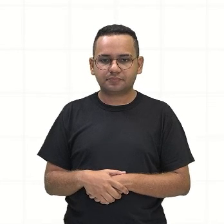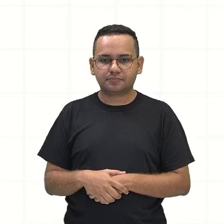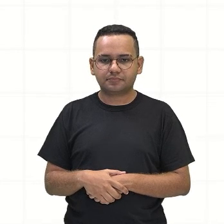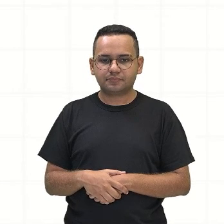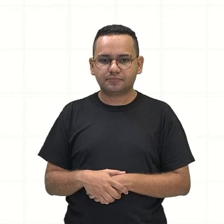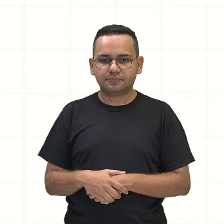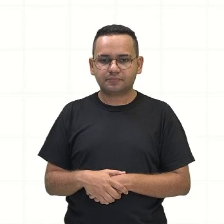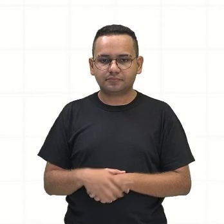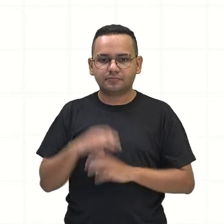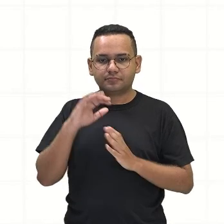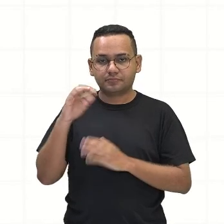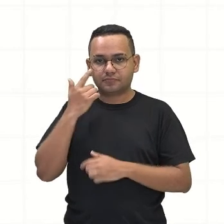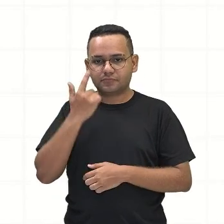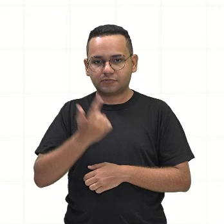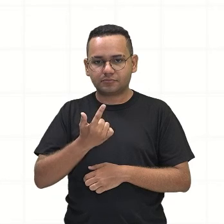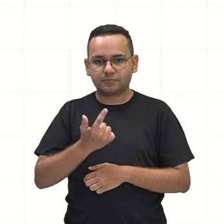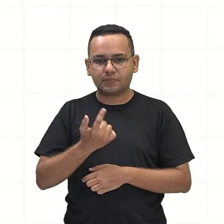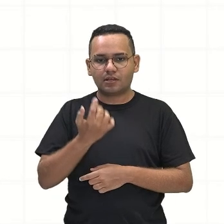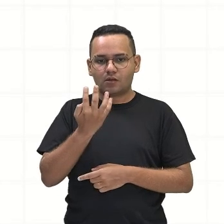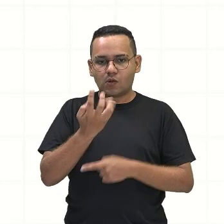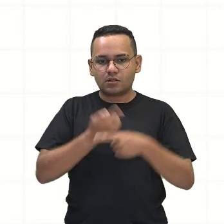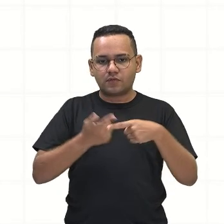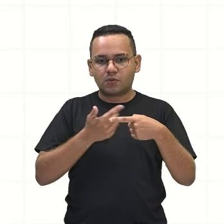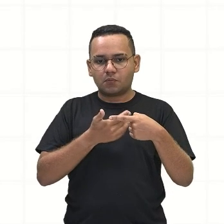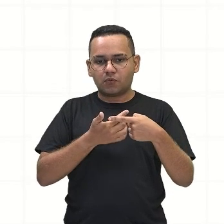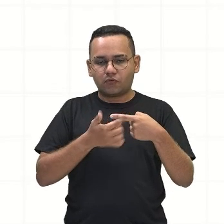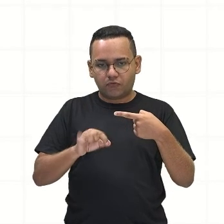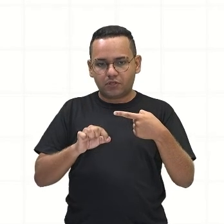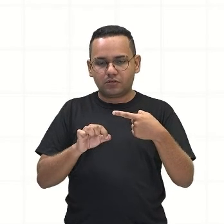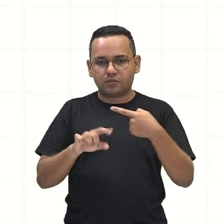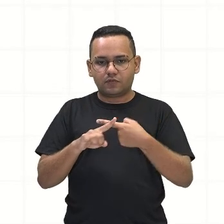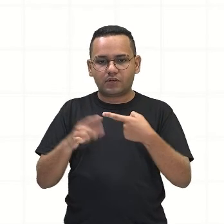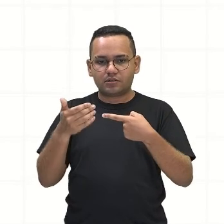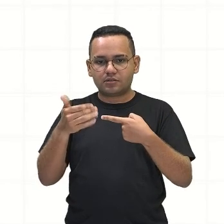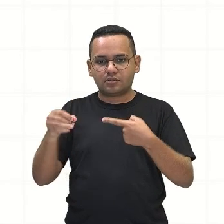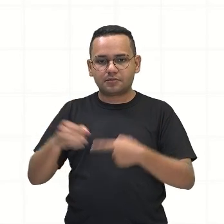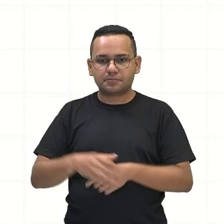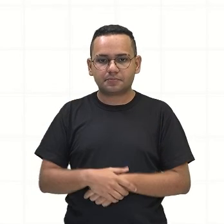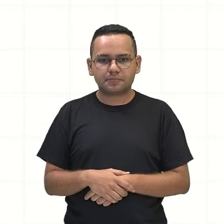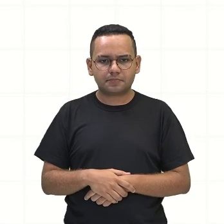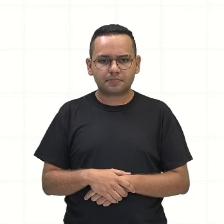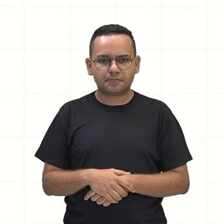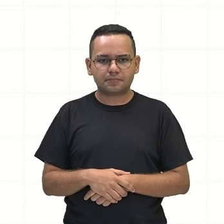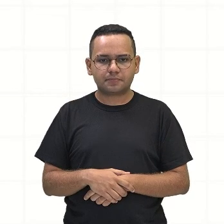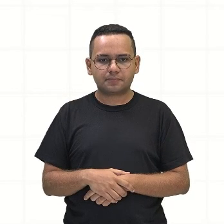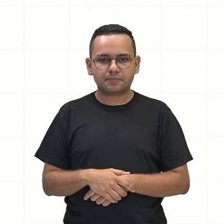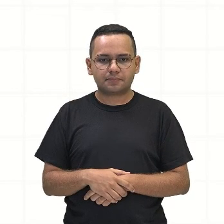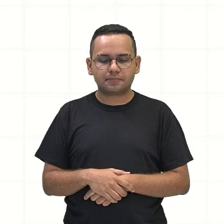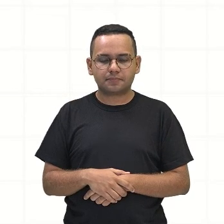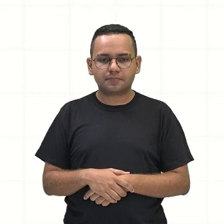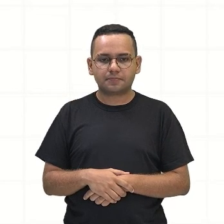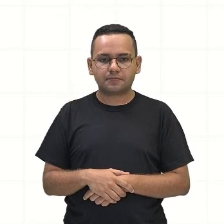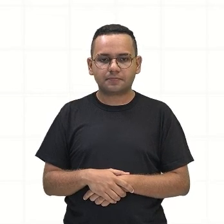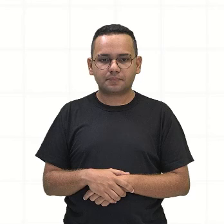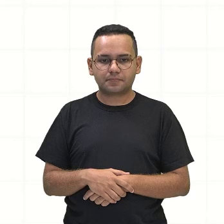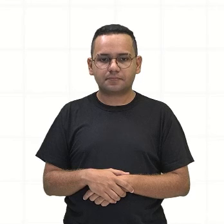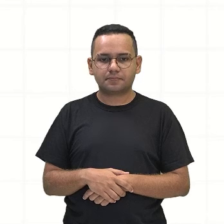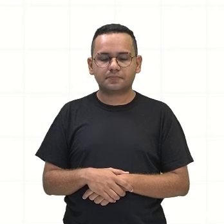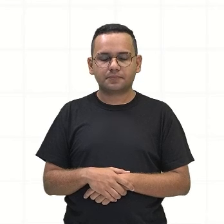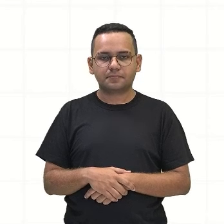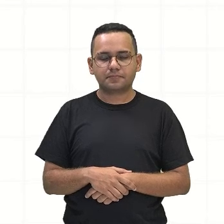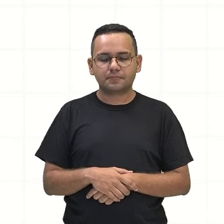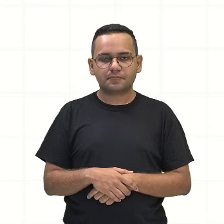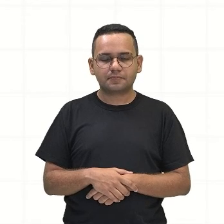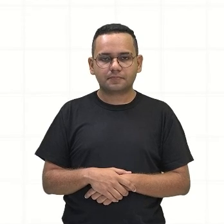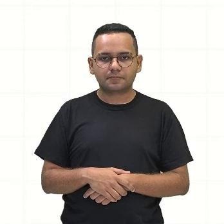20 vezes 100. Estou colocando no formato de fração,